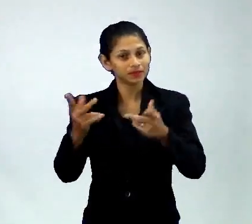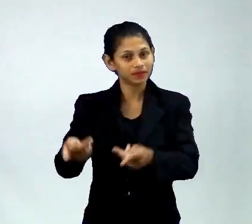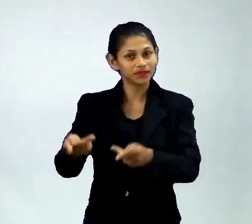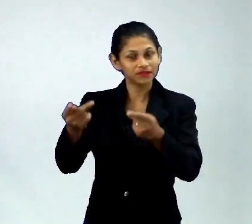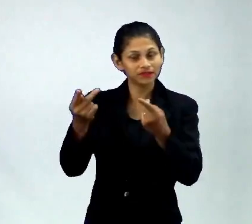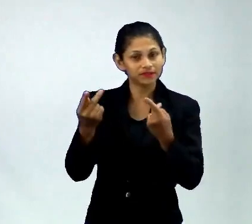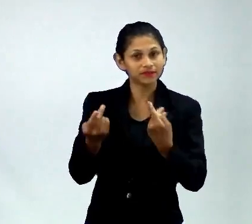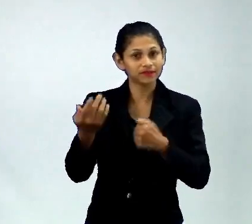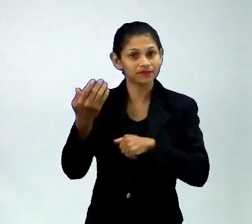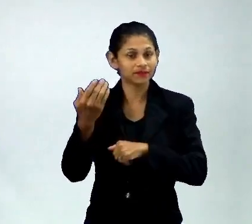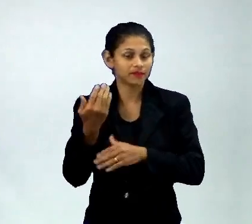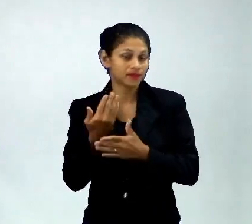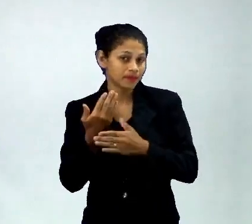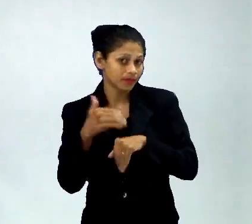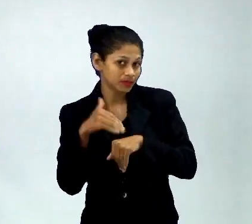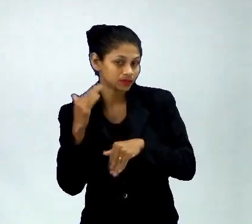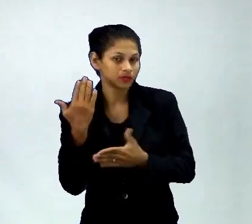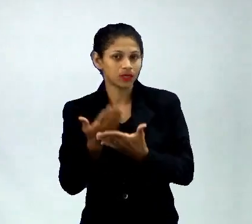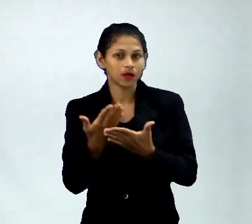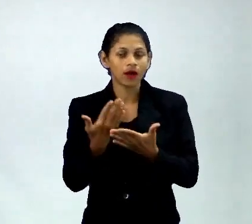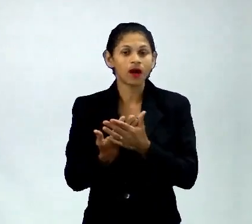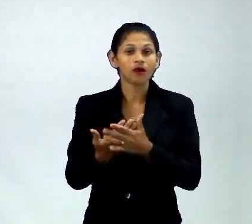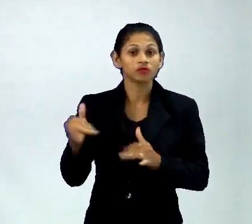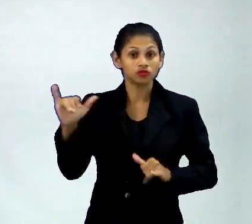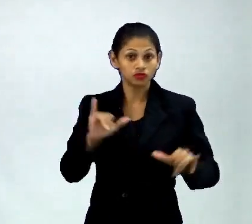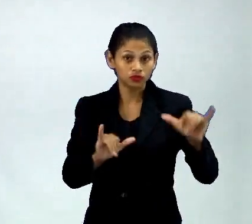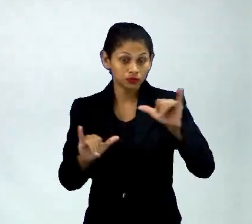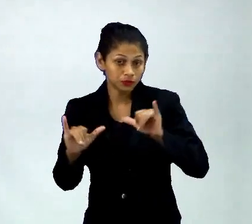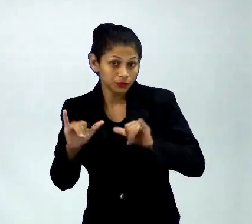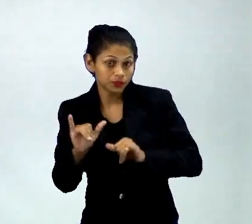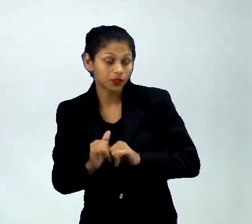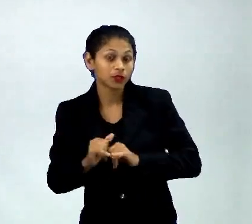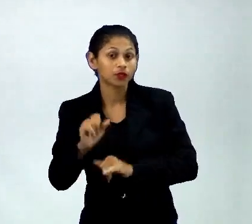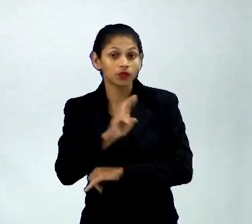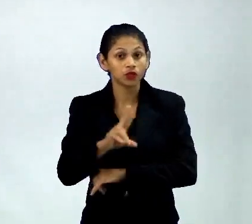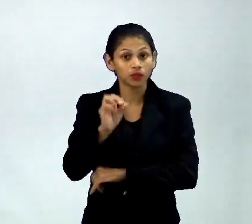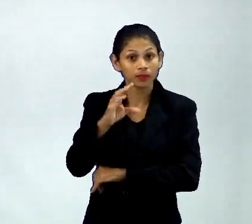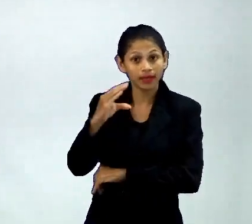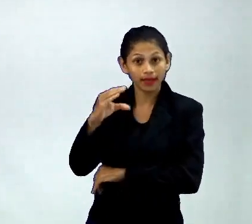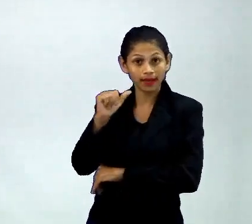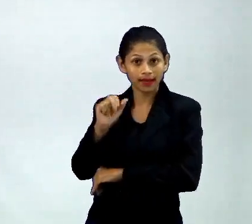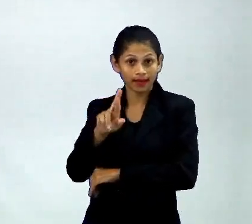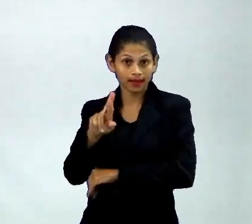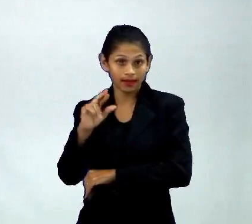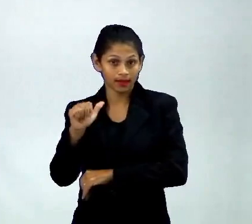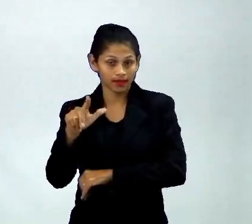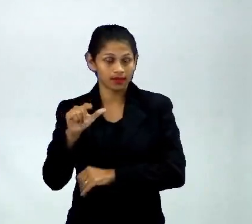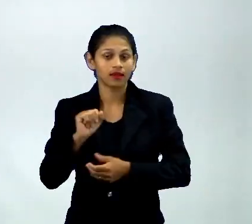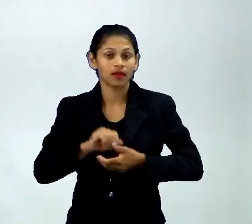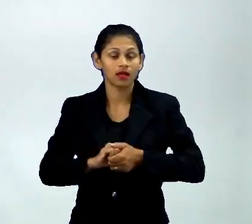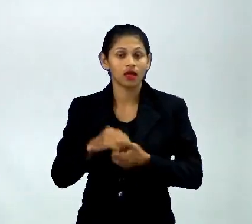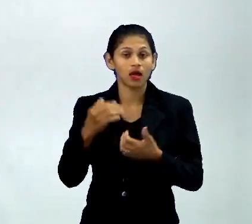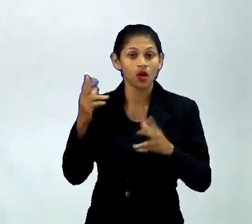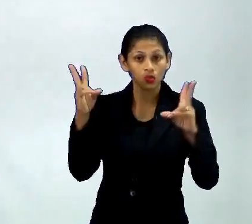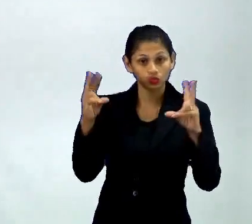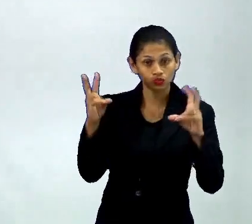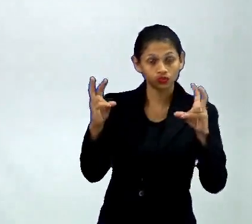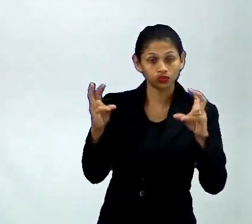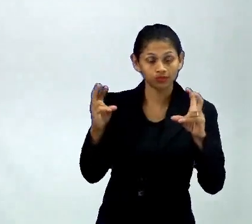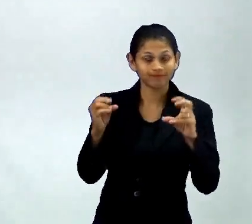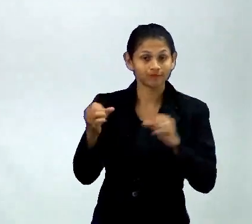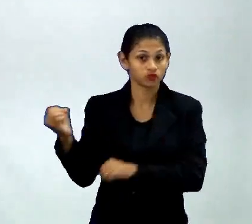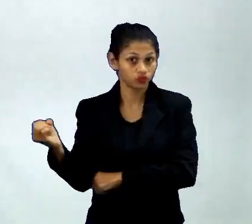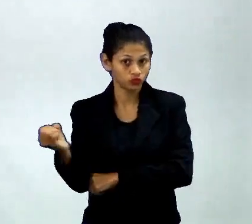Olá, sejam todos bem-vindos para mais uma aula de Química. Meu nome é Carla e o tema da nossa aula hoje é